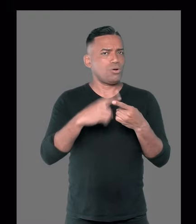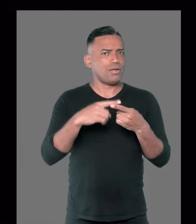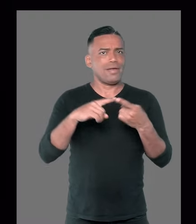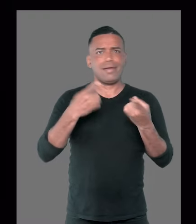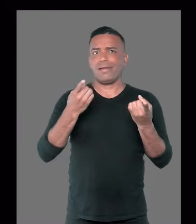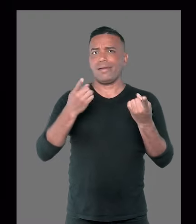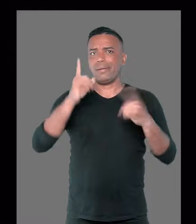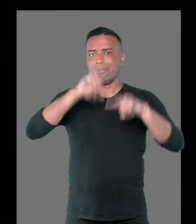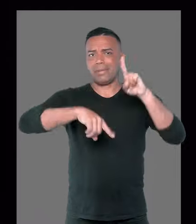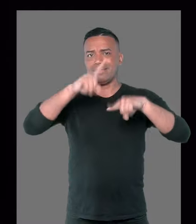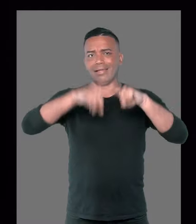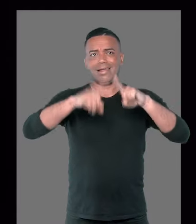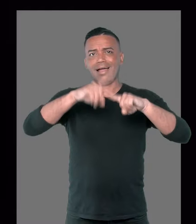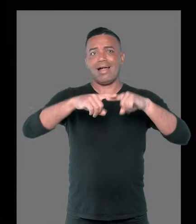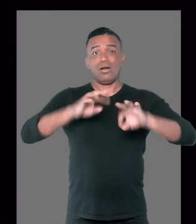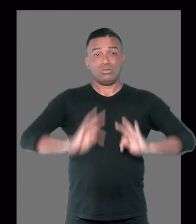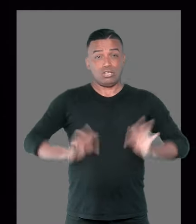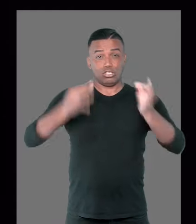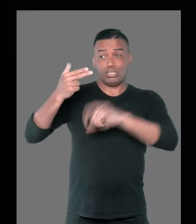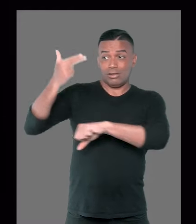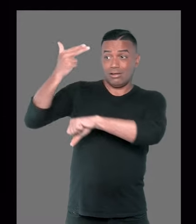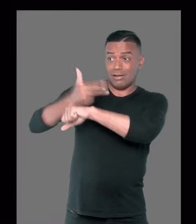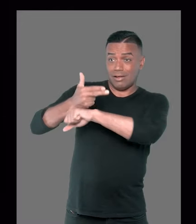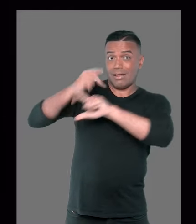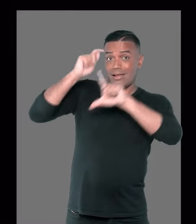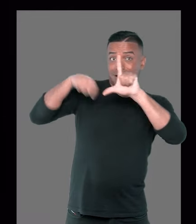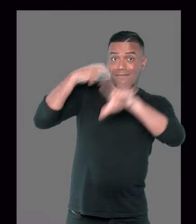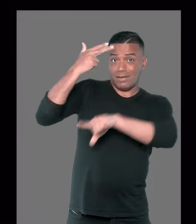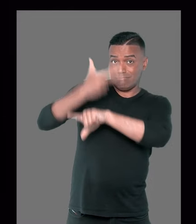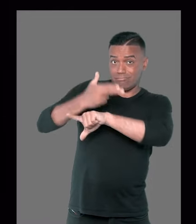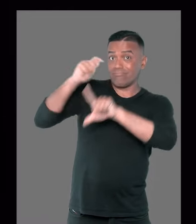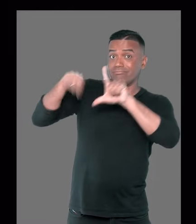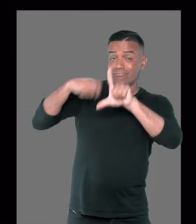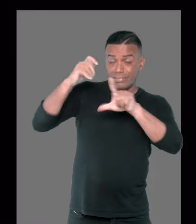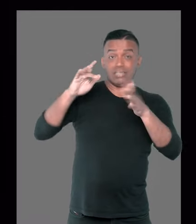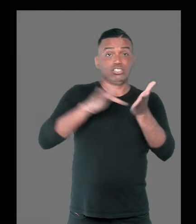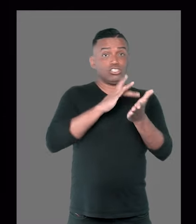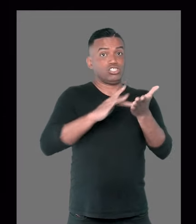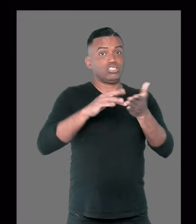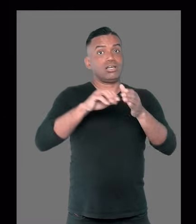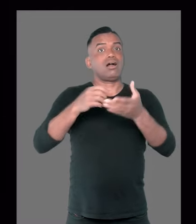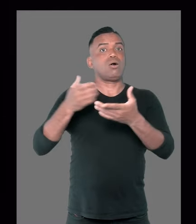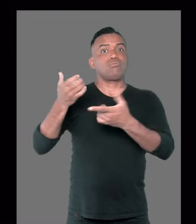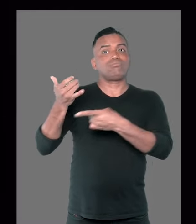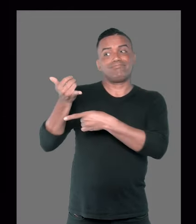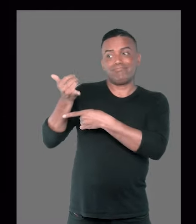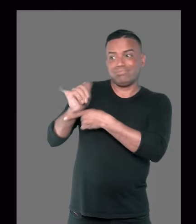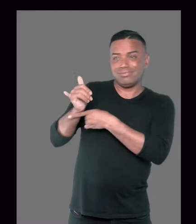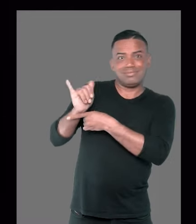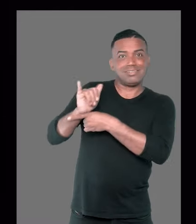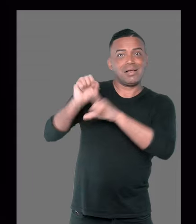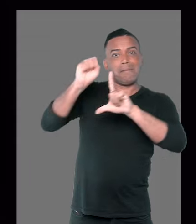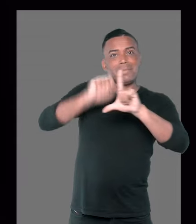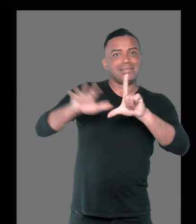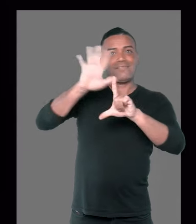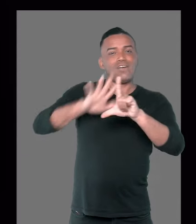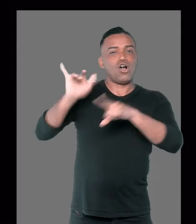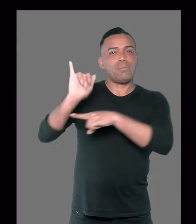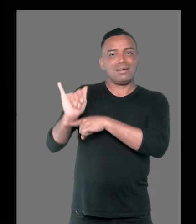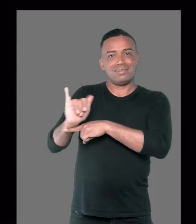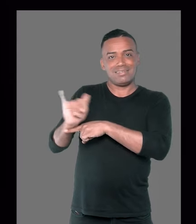aqui que estão nos gravando e se estivessem transmitindo são instrumentos digitais e estariam transmitindo numa plataforma digital vai estar no